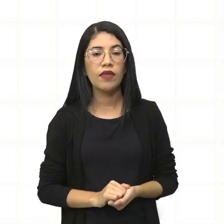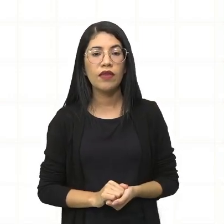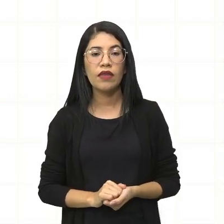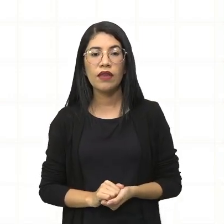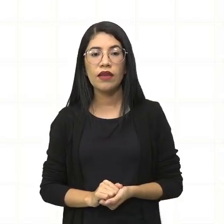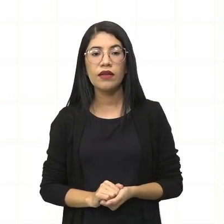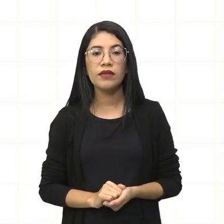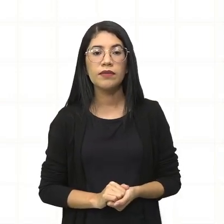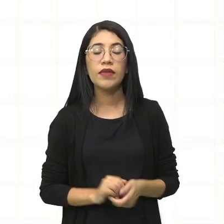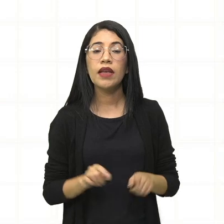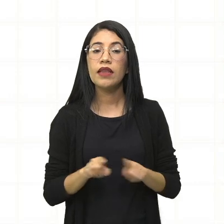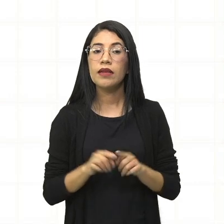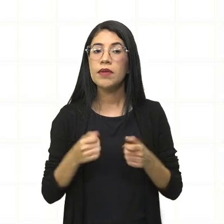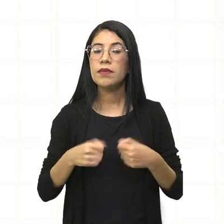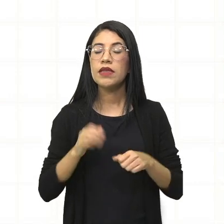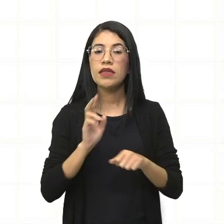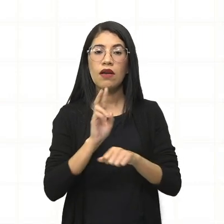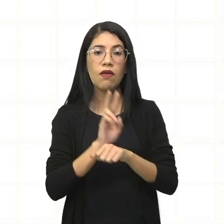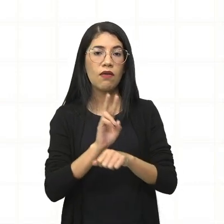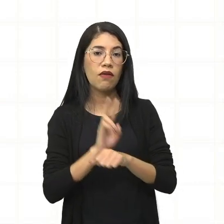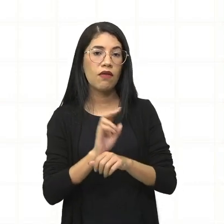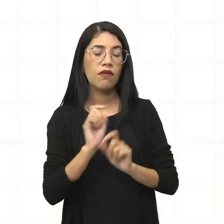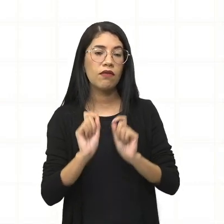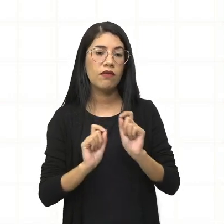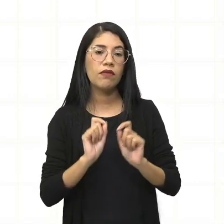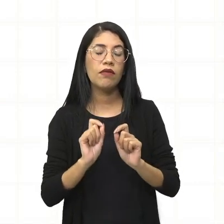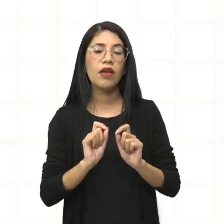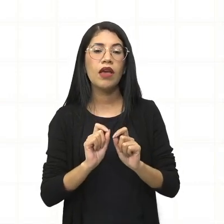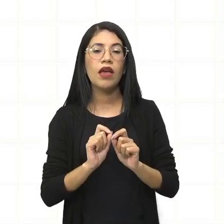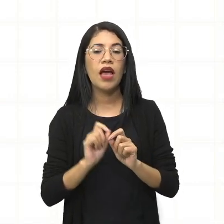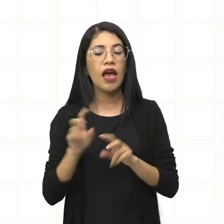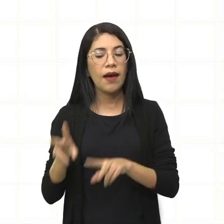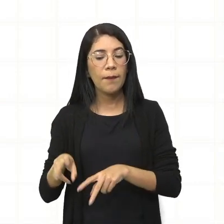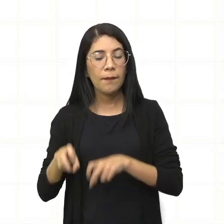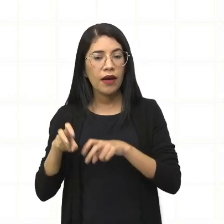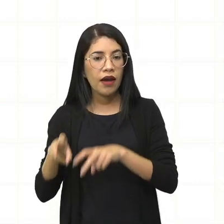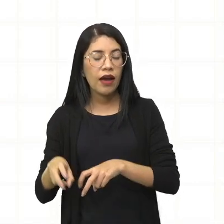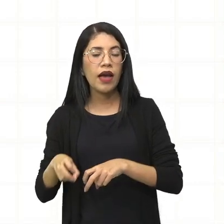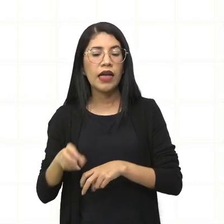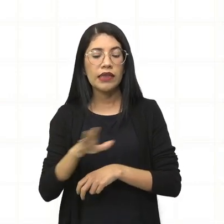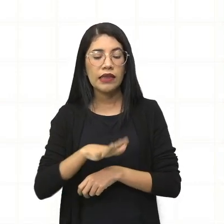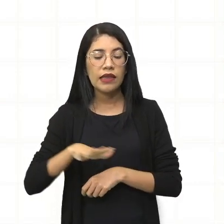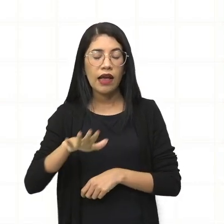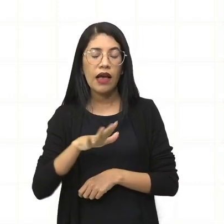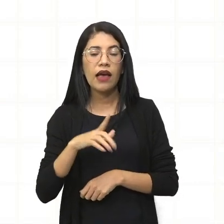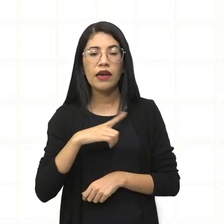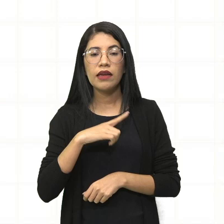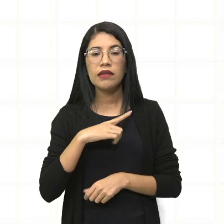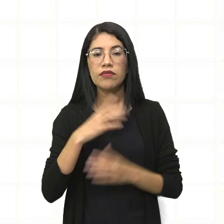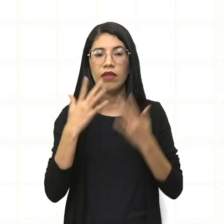lugares, né? E a conservação dos recursos naturais